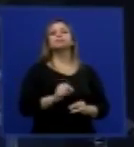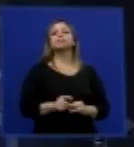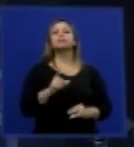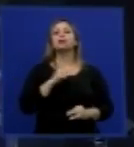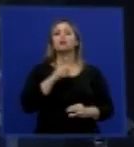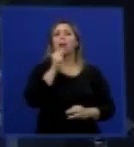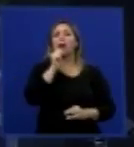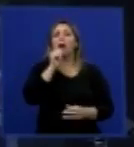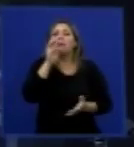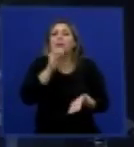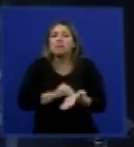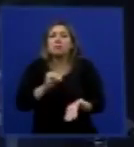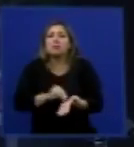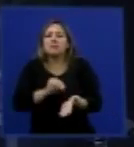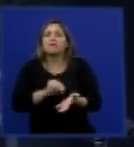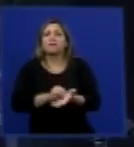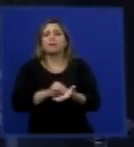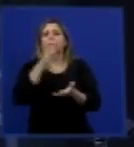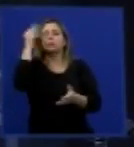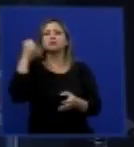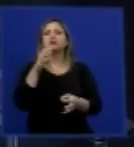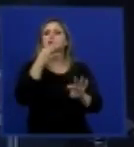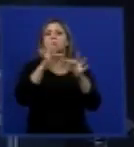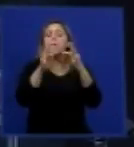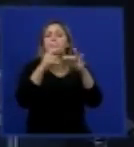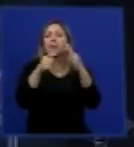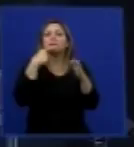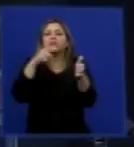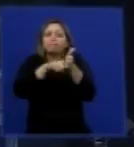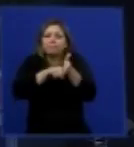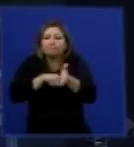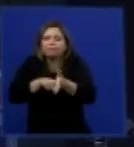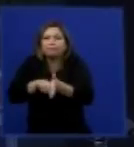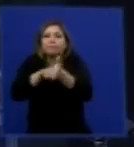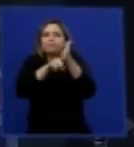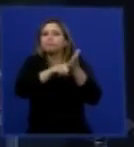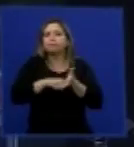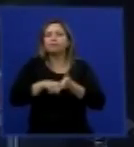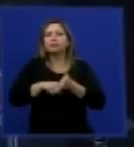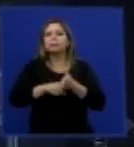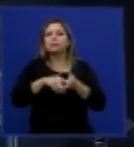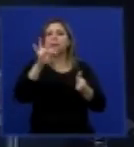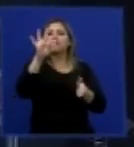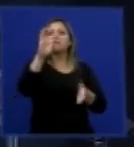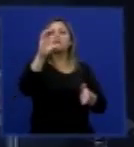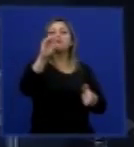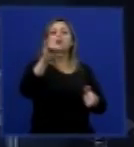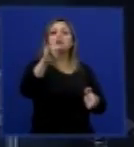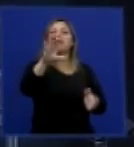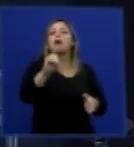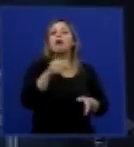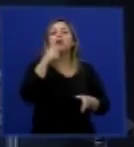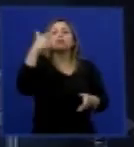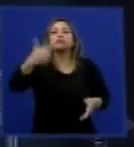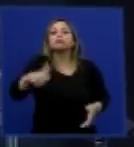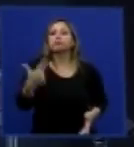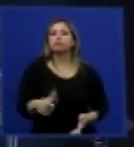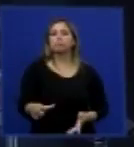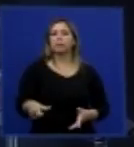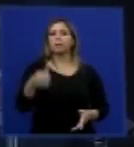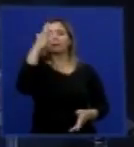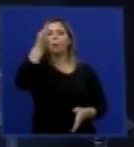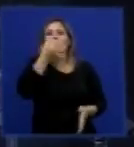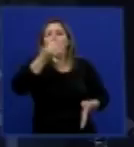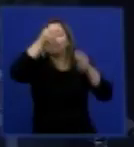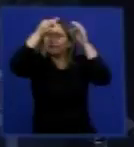muito pouca coisa técnica foi discutida até agora nessa questão dos pneus não há em nenhuma das